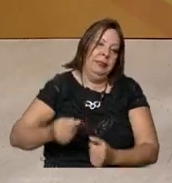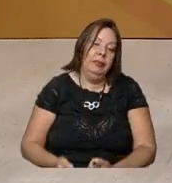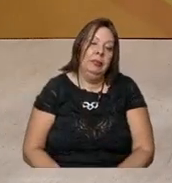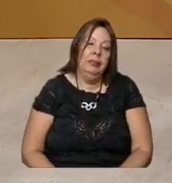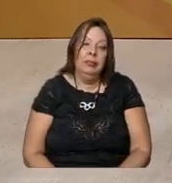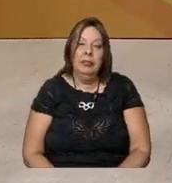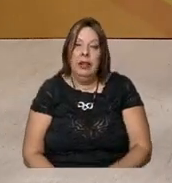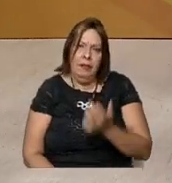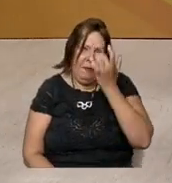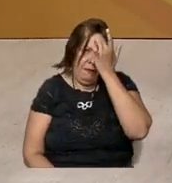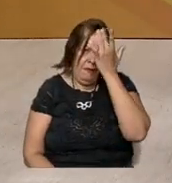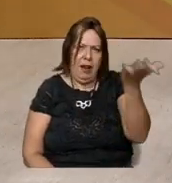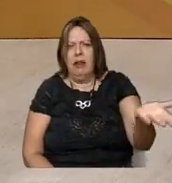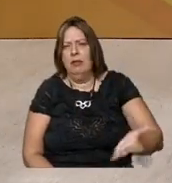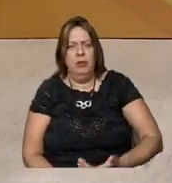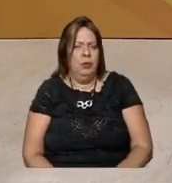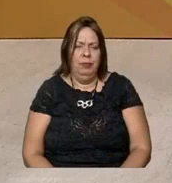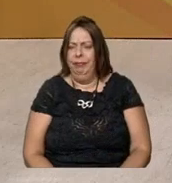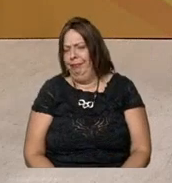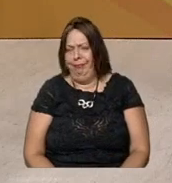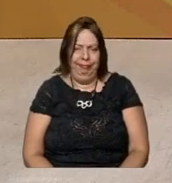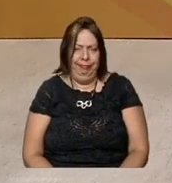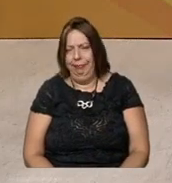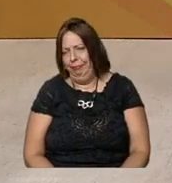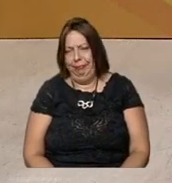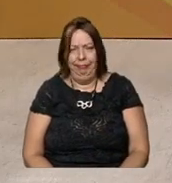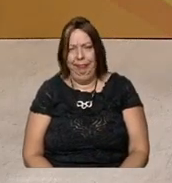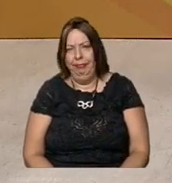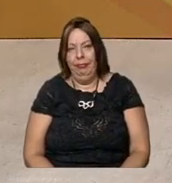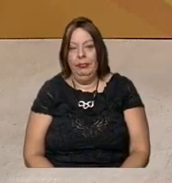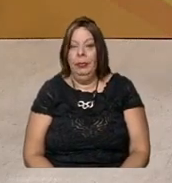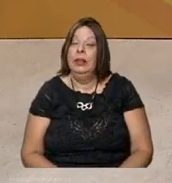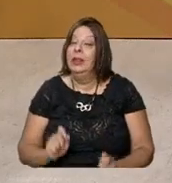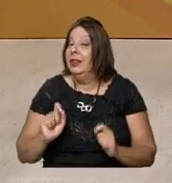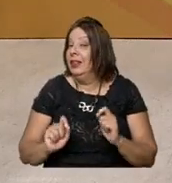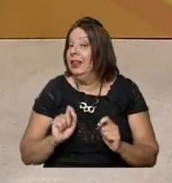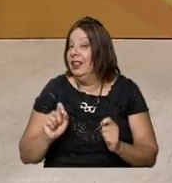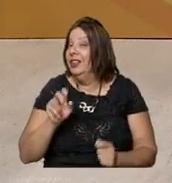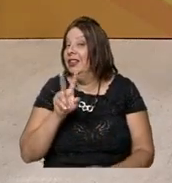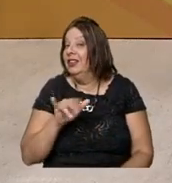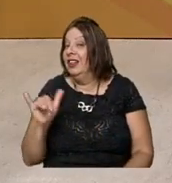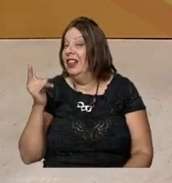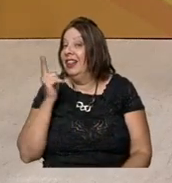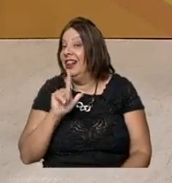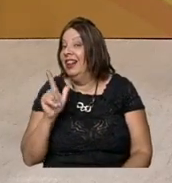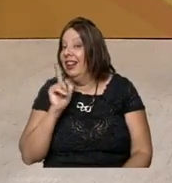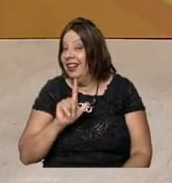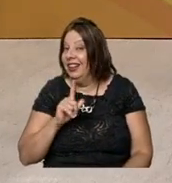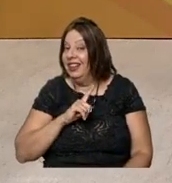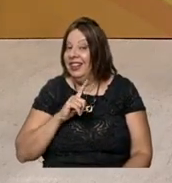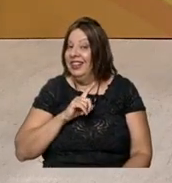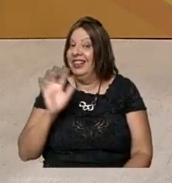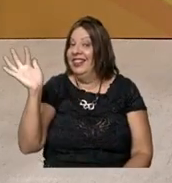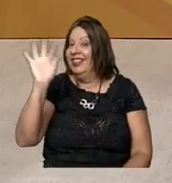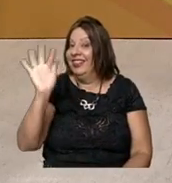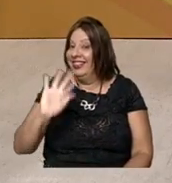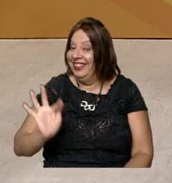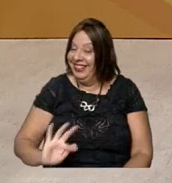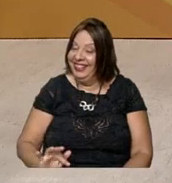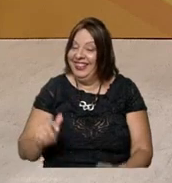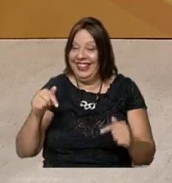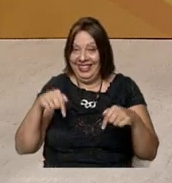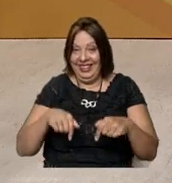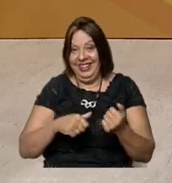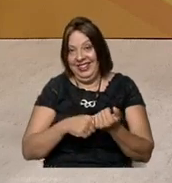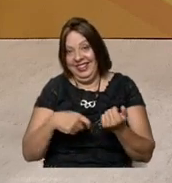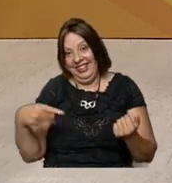é muito fácil, né? Matemática muito fácil. E quem será agora que vai usufruir da matemática da felicidade que acontece aqui no